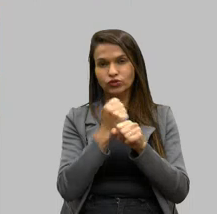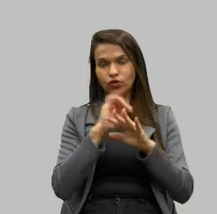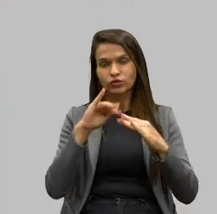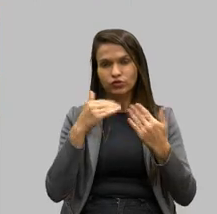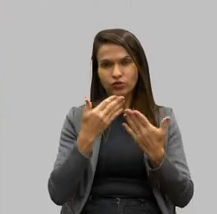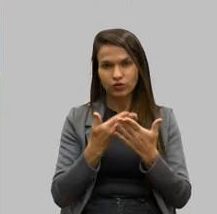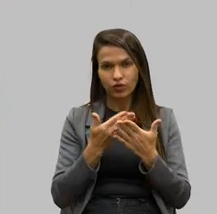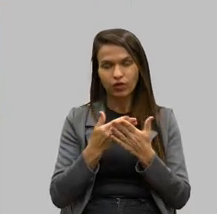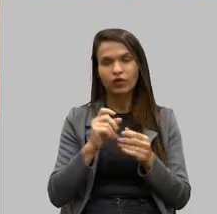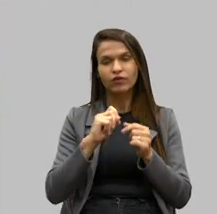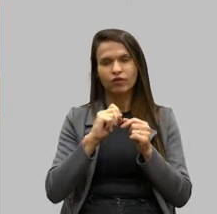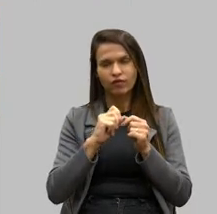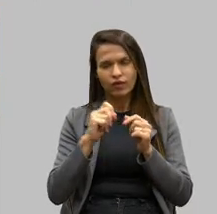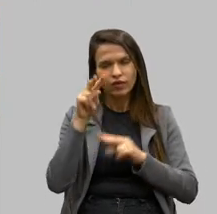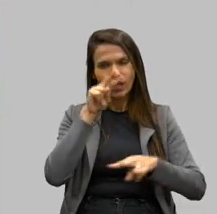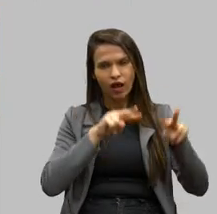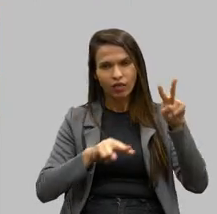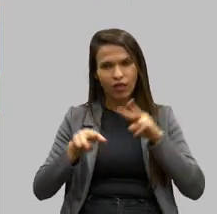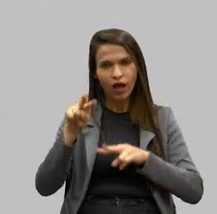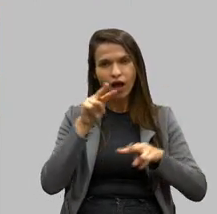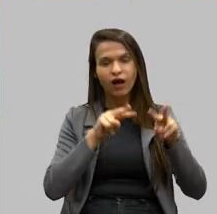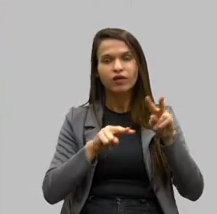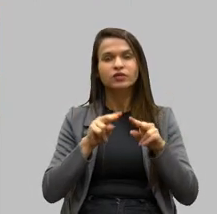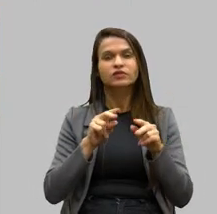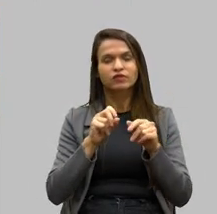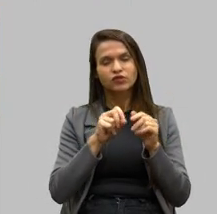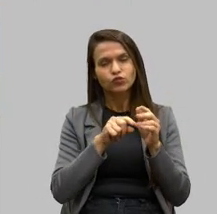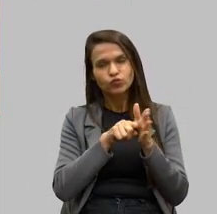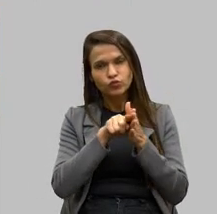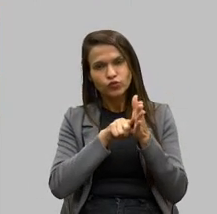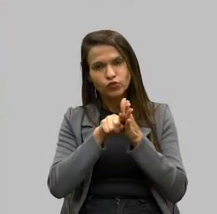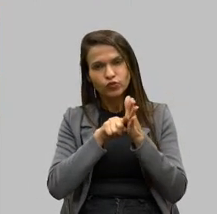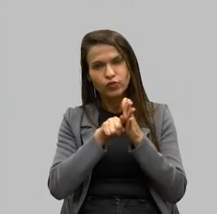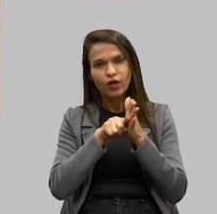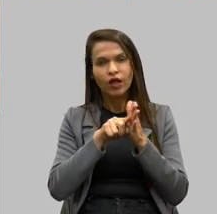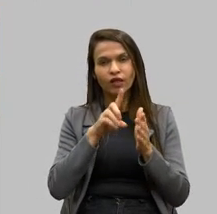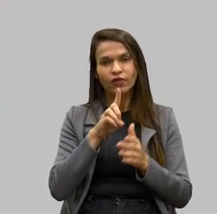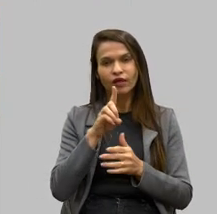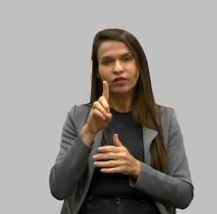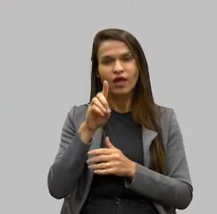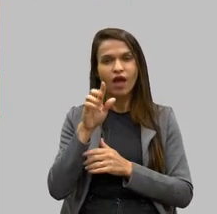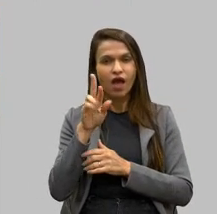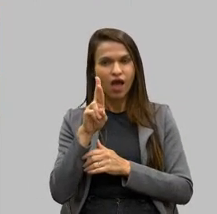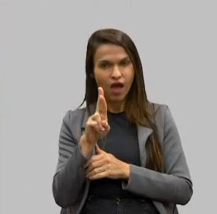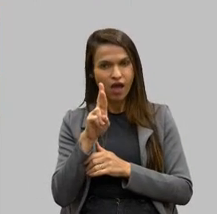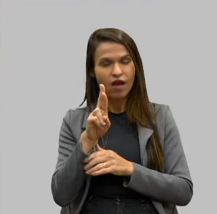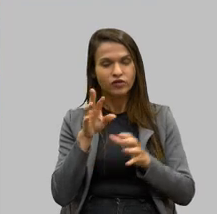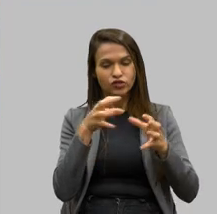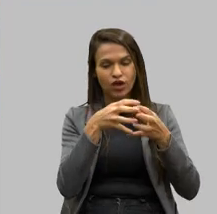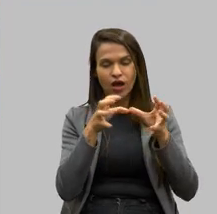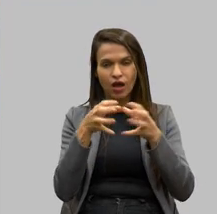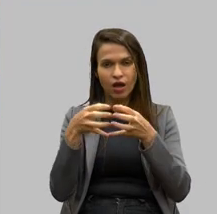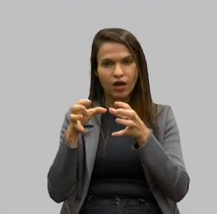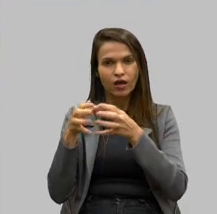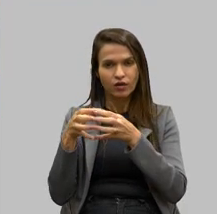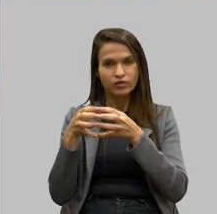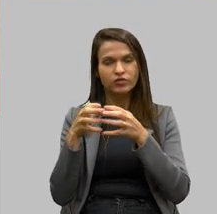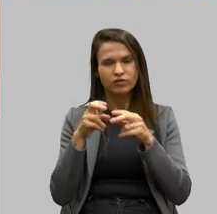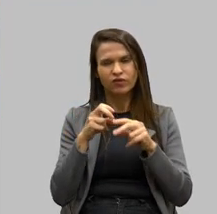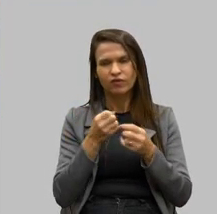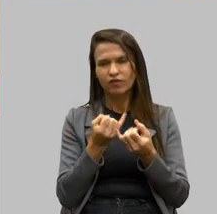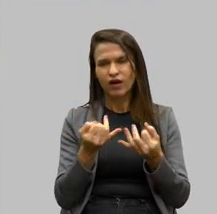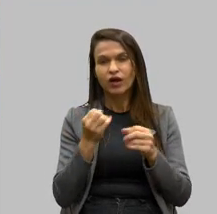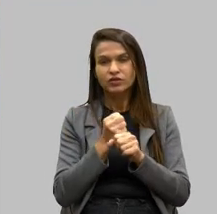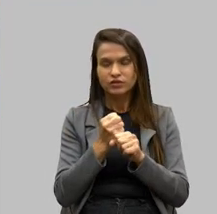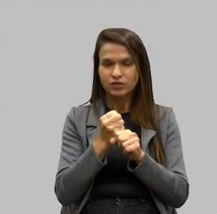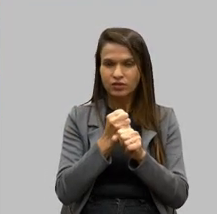nós temos feito análise, nós fazendo um estudo que se chama DDR, de Nenhoramento de Rede, porque por diversos anos